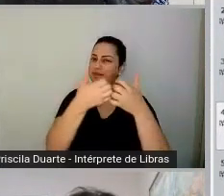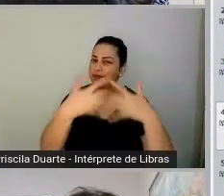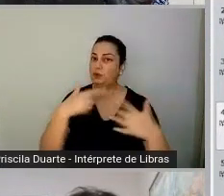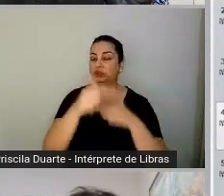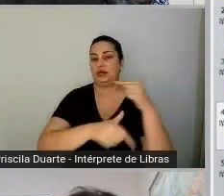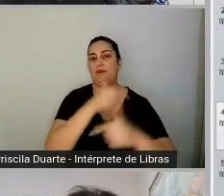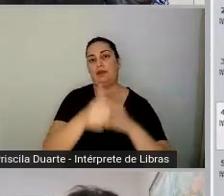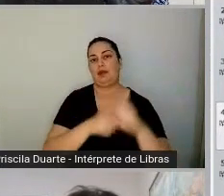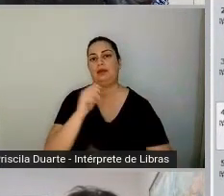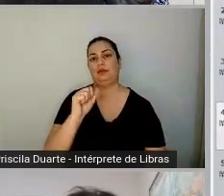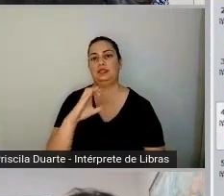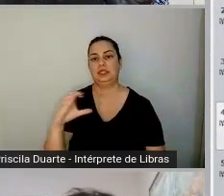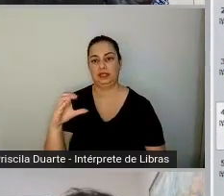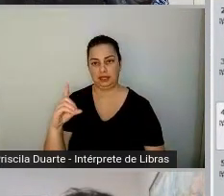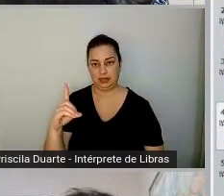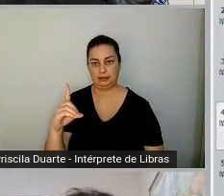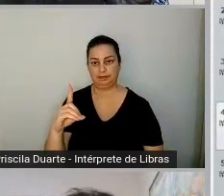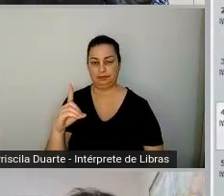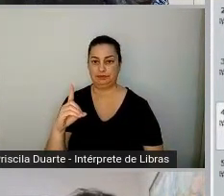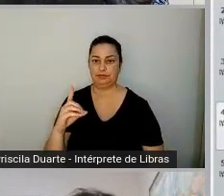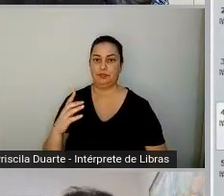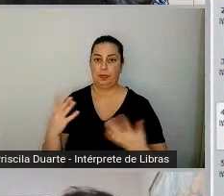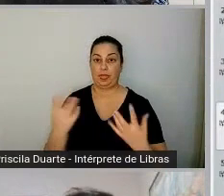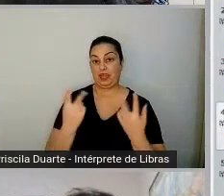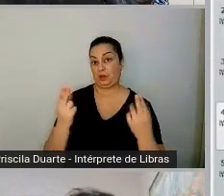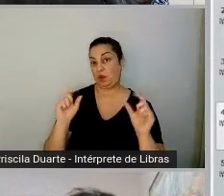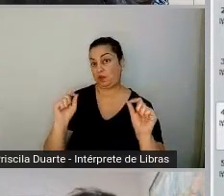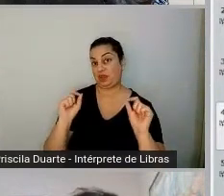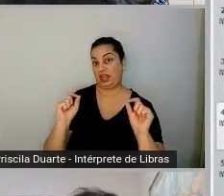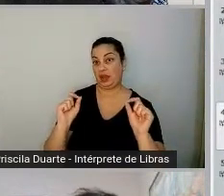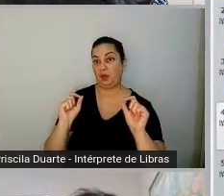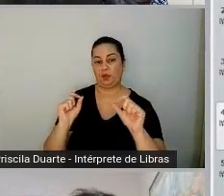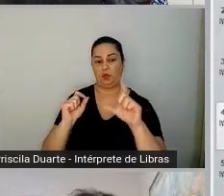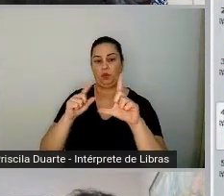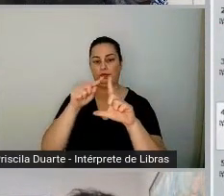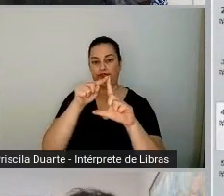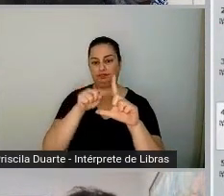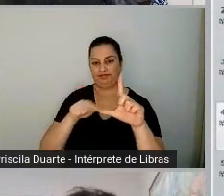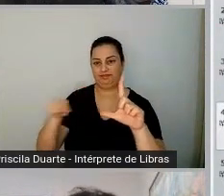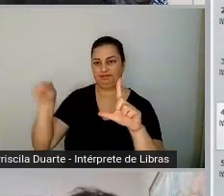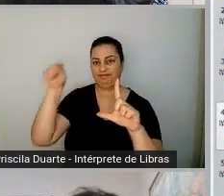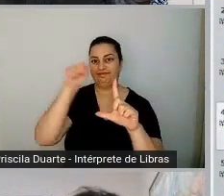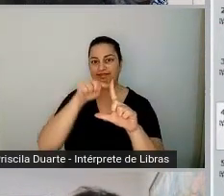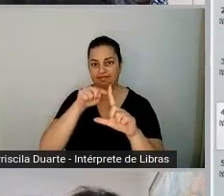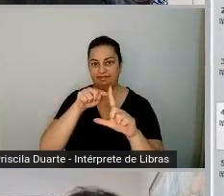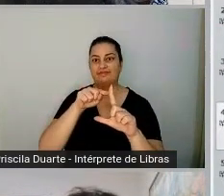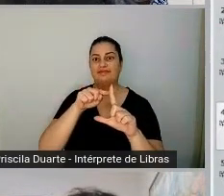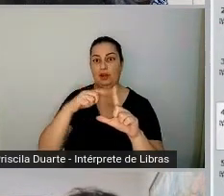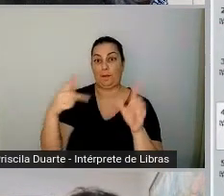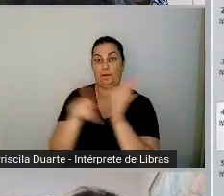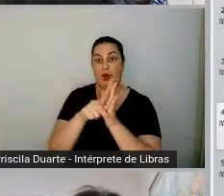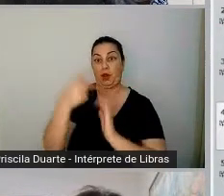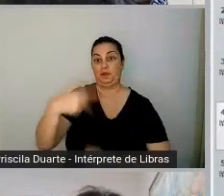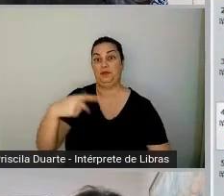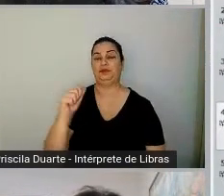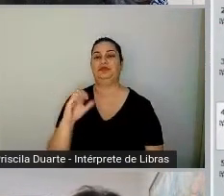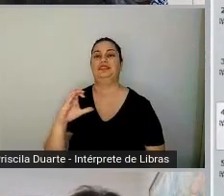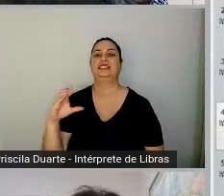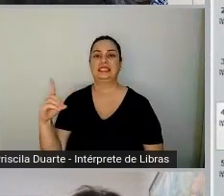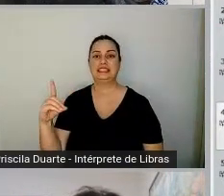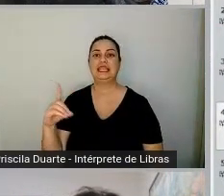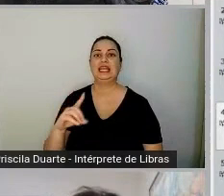famoso gráfico de pizza, né, da auditoria cidadã da dívida tem feito muito sucesso, né, porque é uma forma muito didática, né,